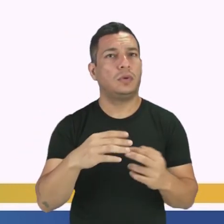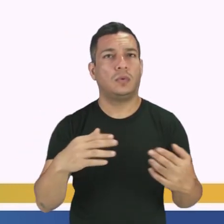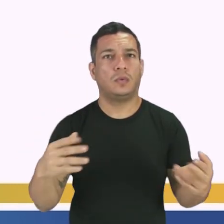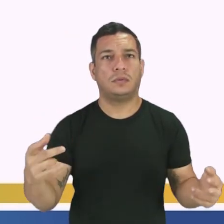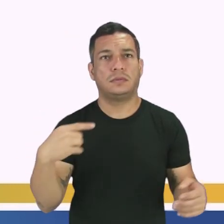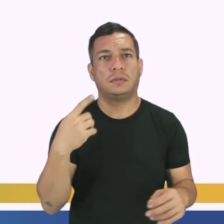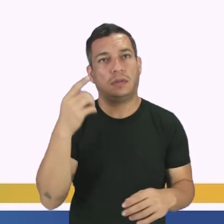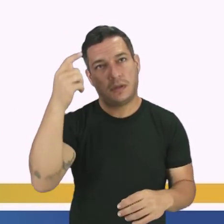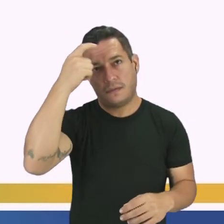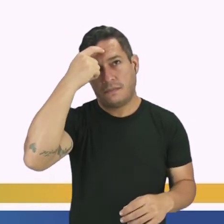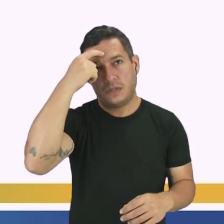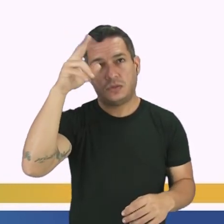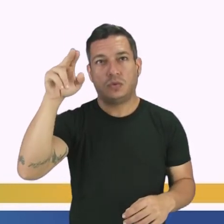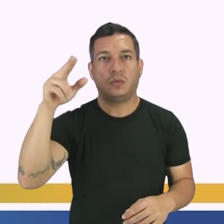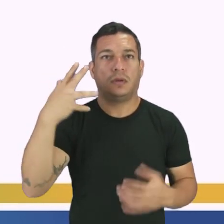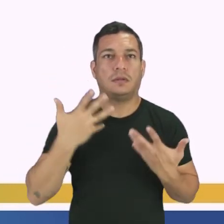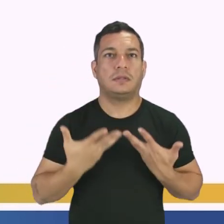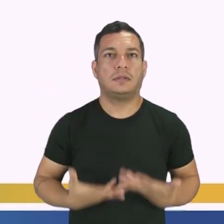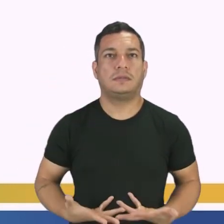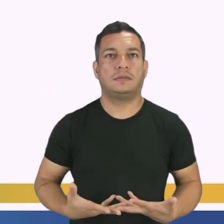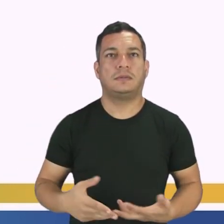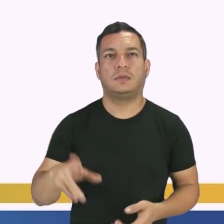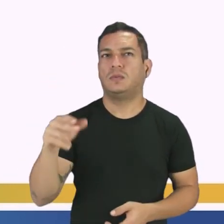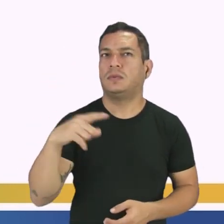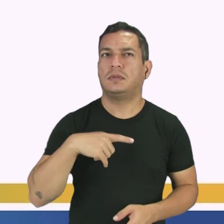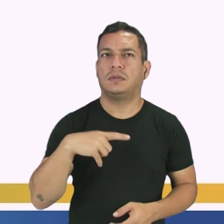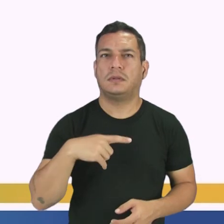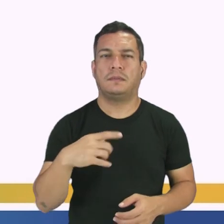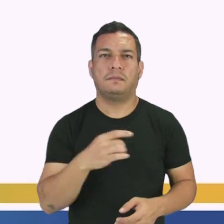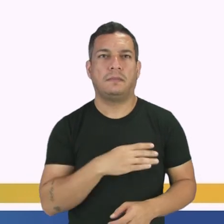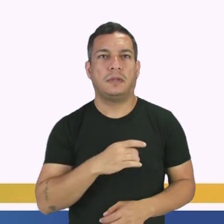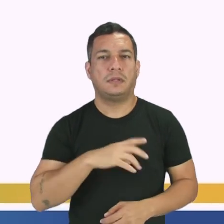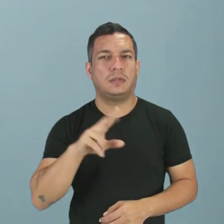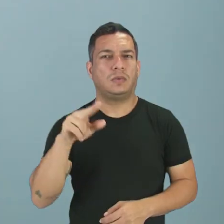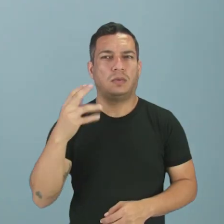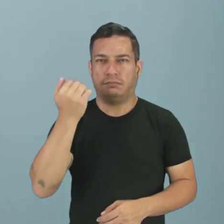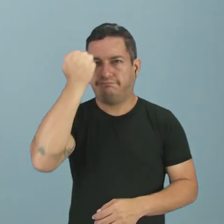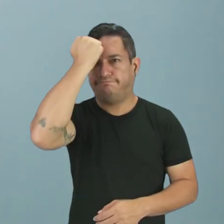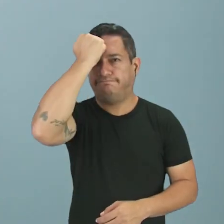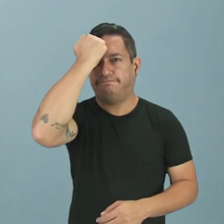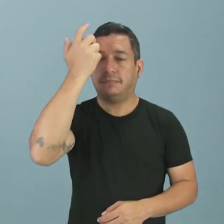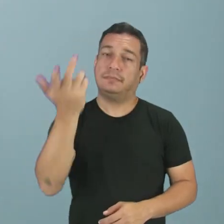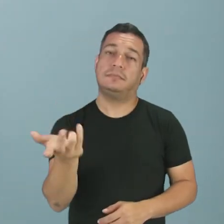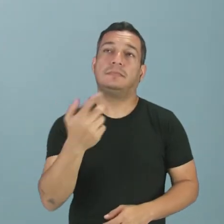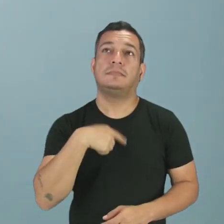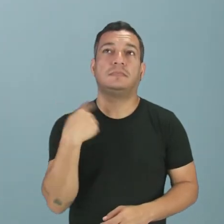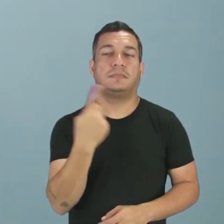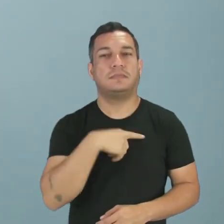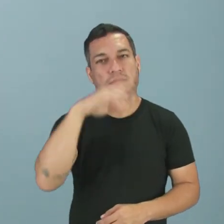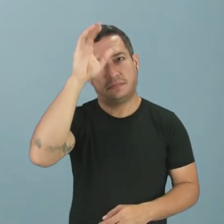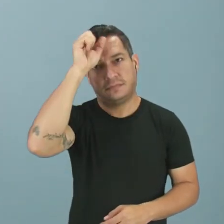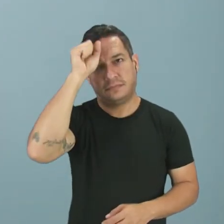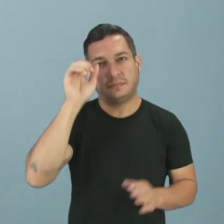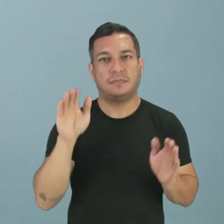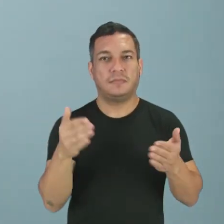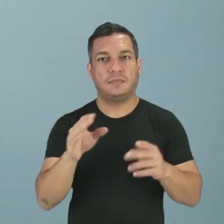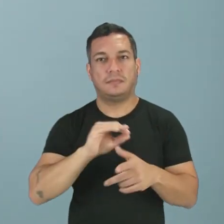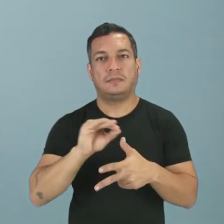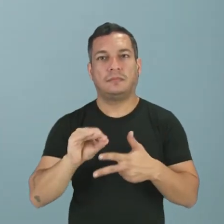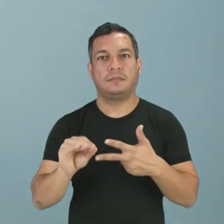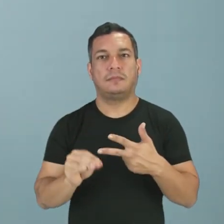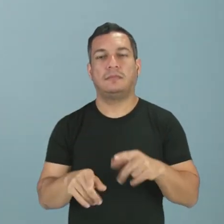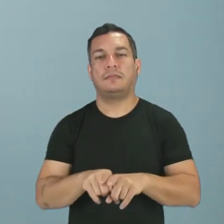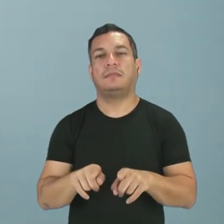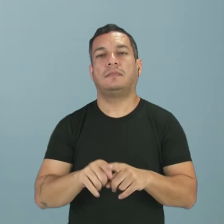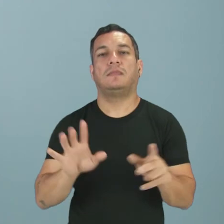coisa de que a mente nunca se cansa. Nunca tem medo e nunca se arrepende. Ou seja, galerinha, vamos aprender. Foquem no Enem,